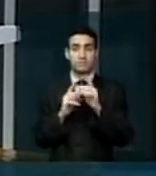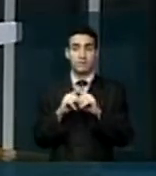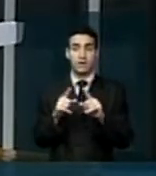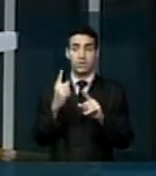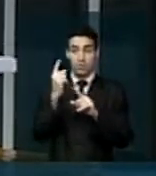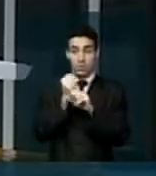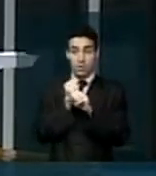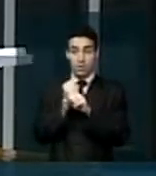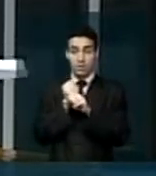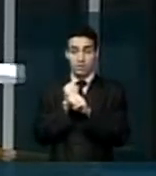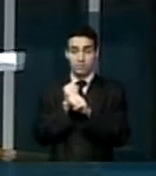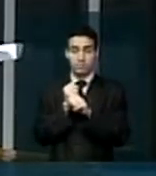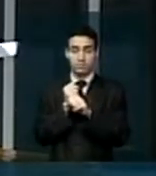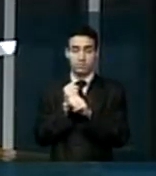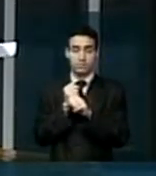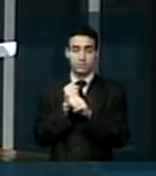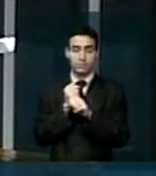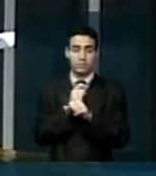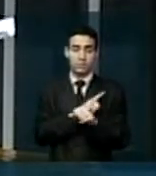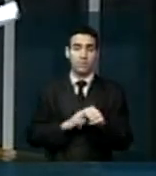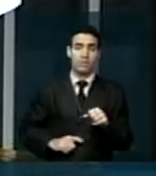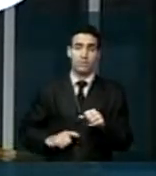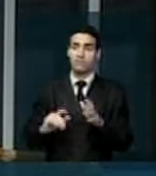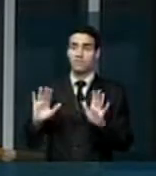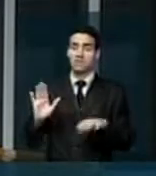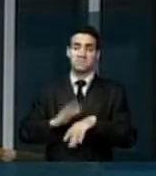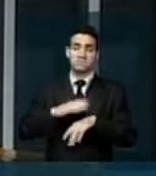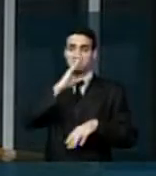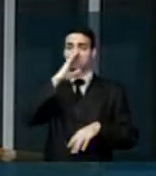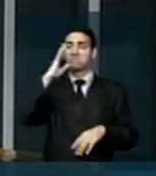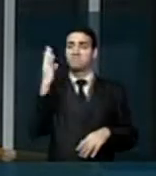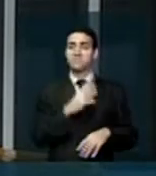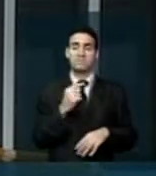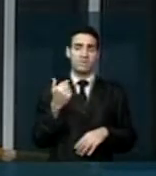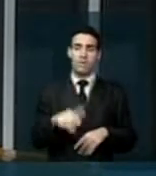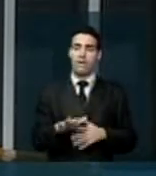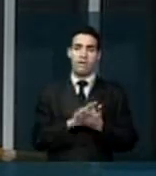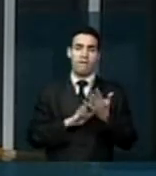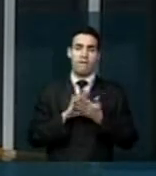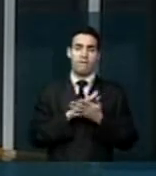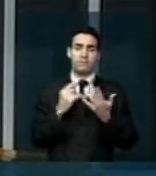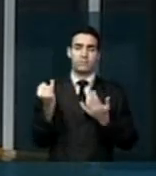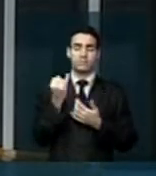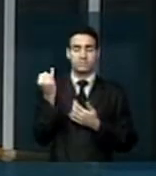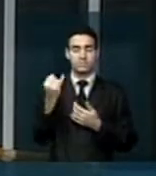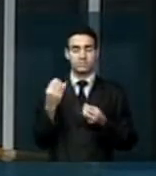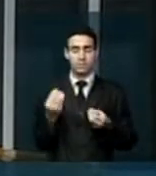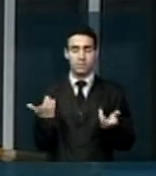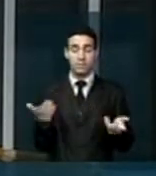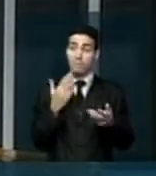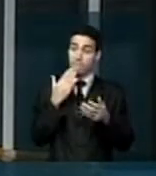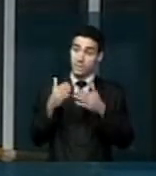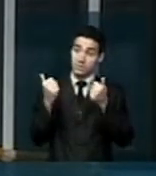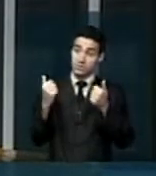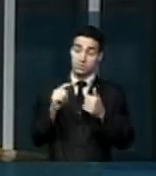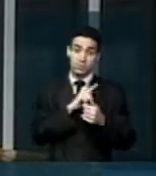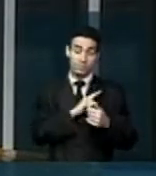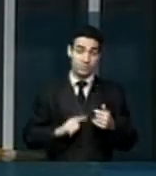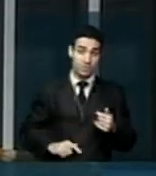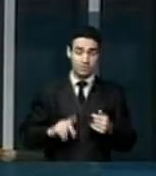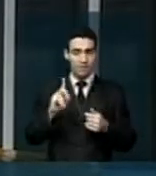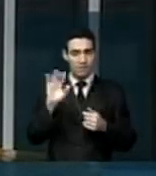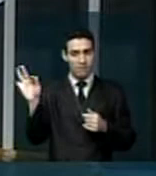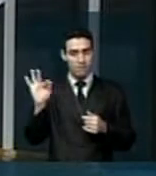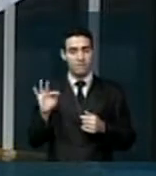o governo federal resolve que isso não é mais importante. Então, eu faço um apelo que as autoridades do governo do